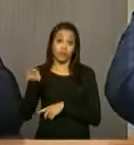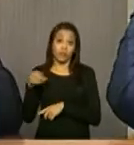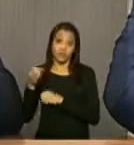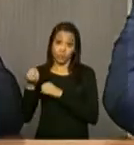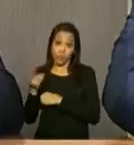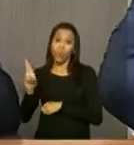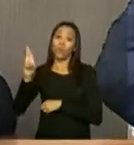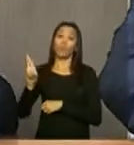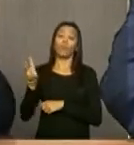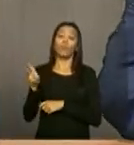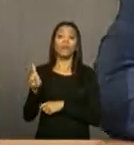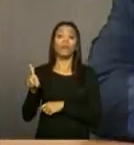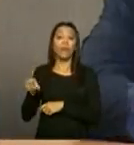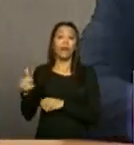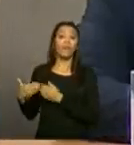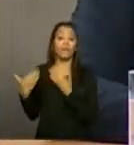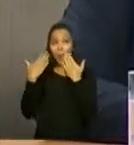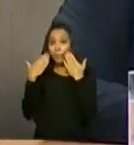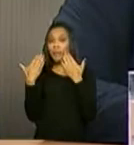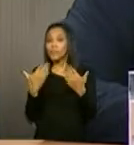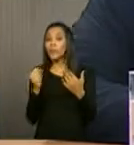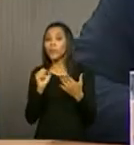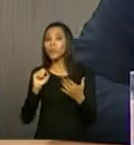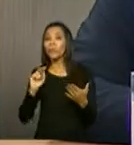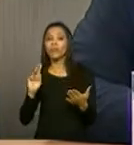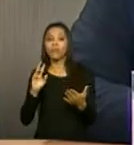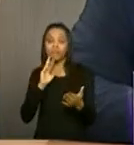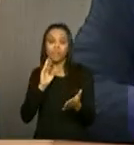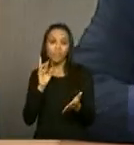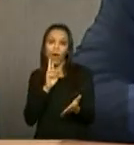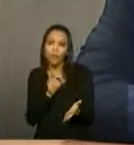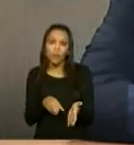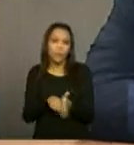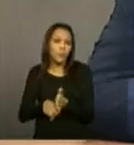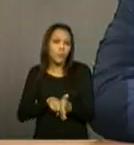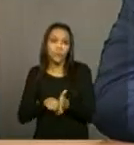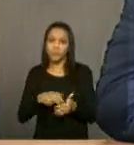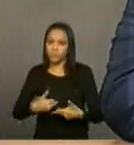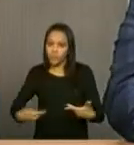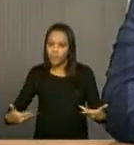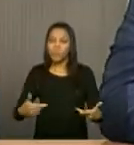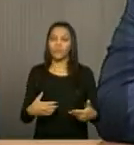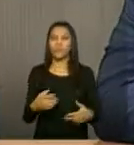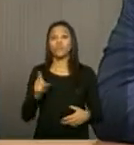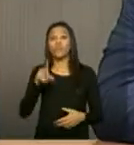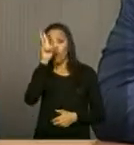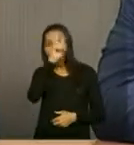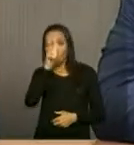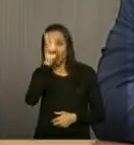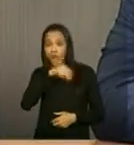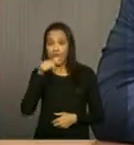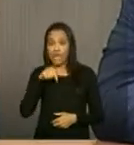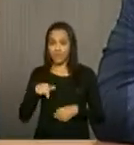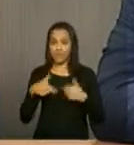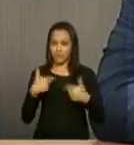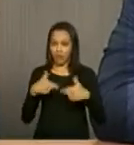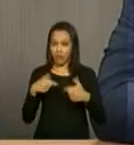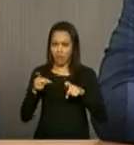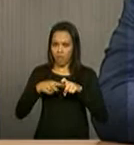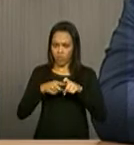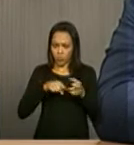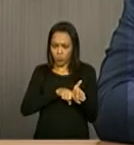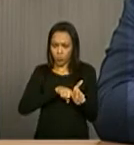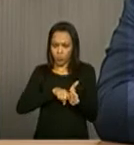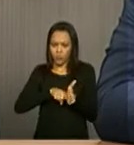apresentará os resultados bons só relembrando a todos e se esse trabalho pericial é